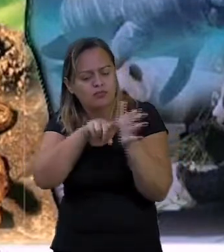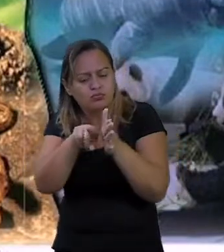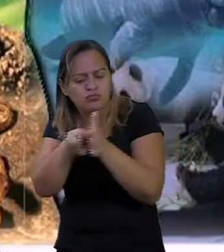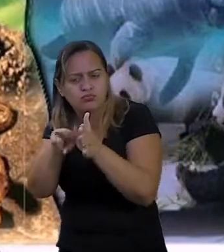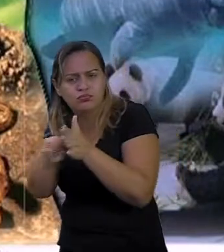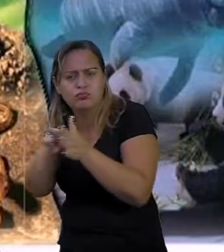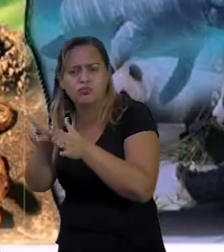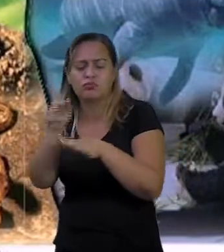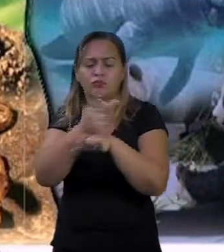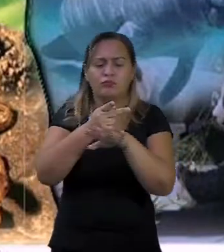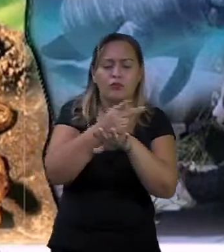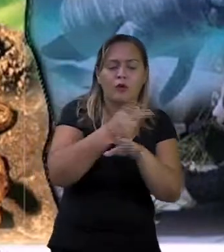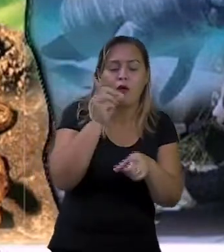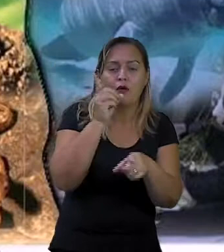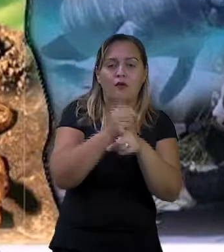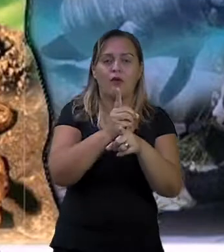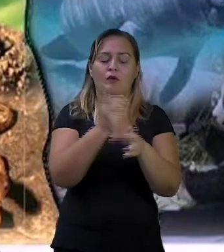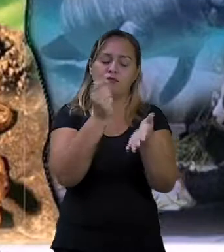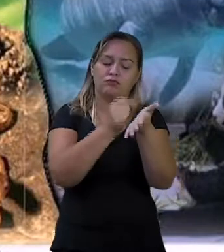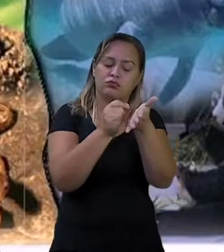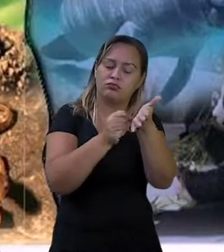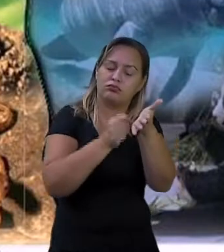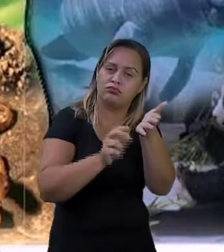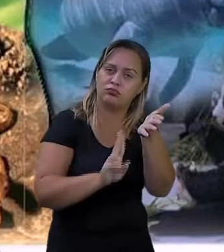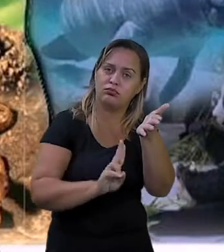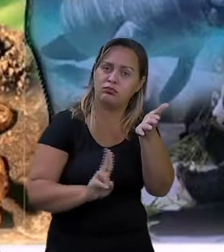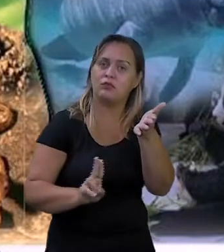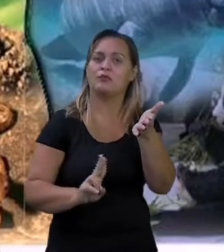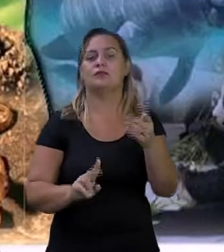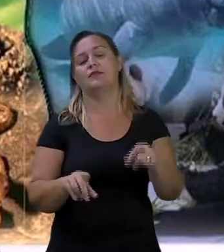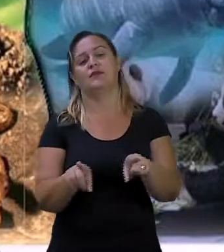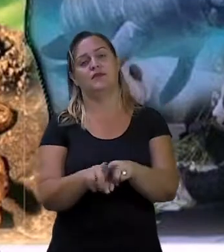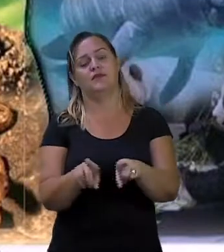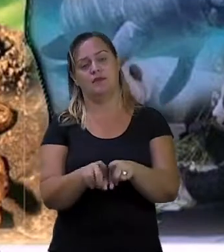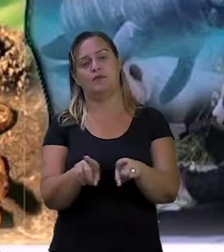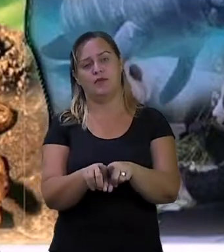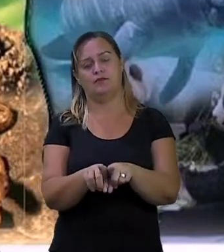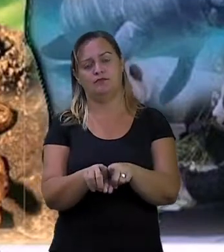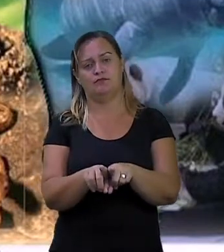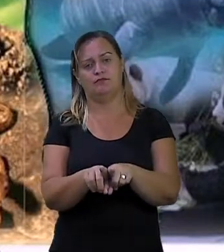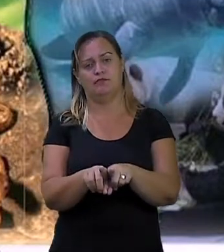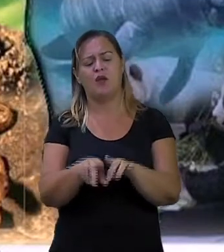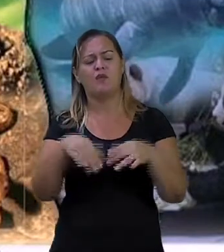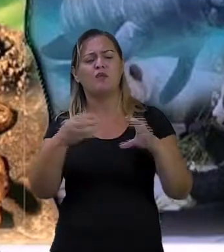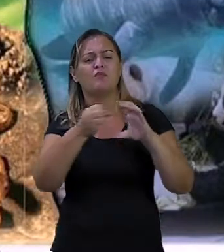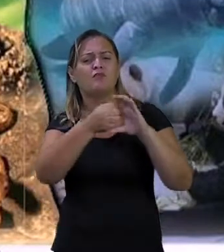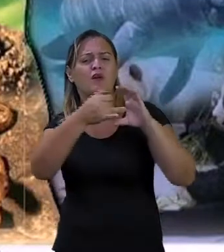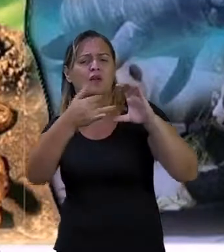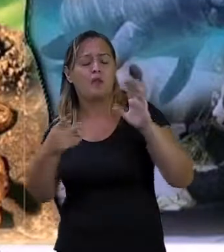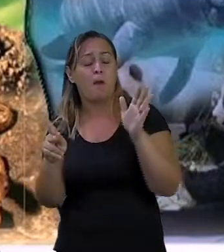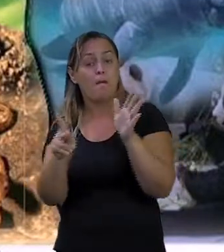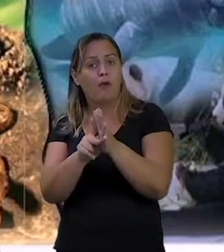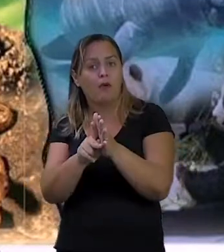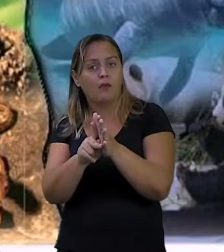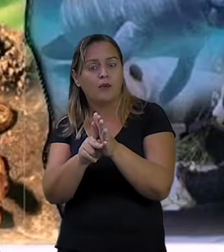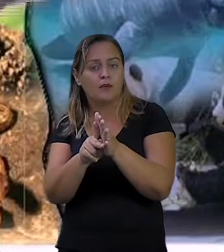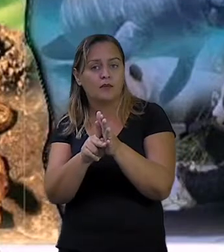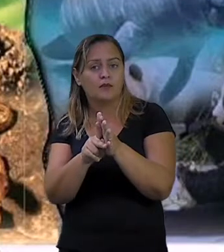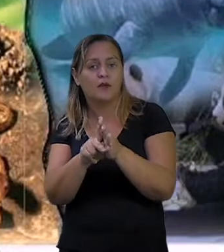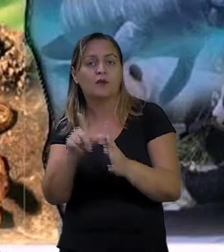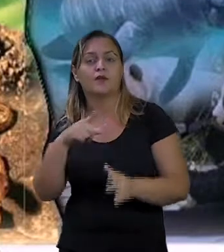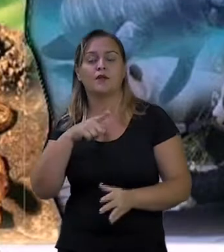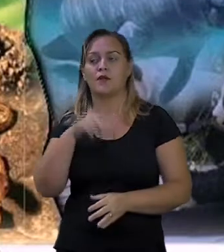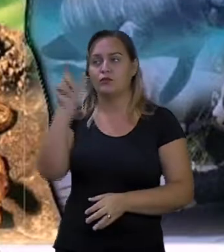pela presença de uma medula espinhal e uma coluna vertebral. Além disto,